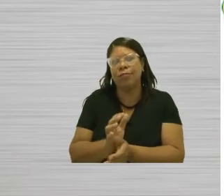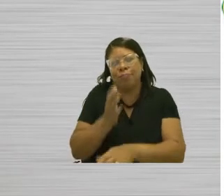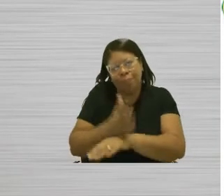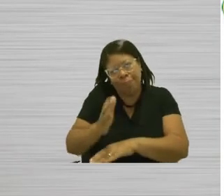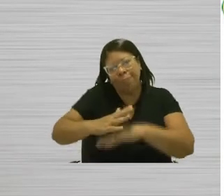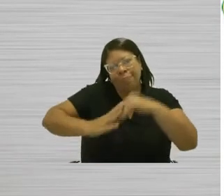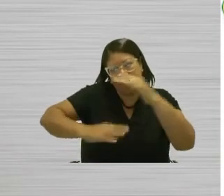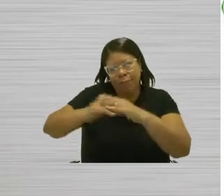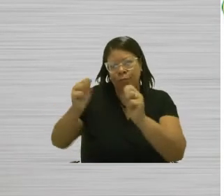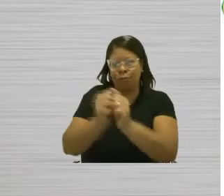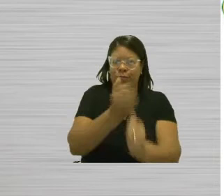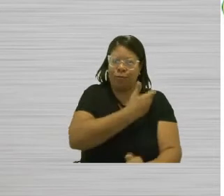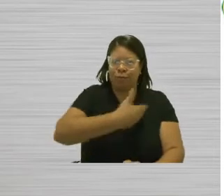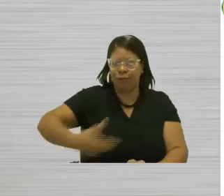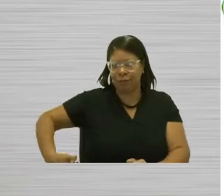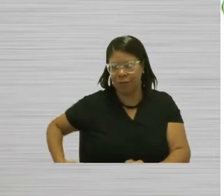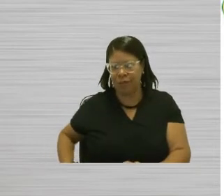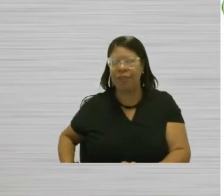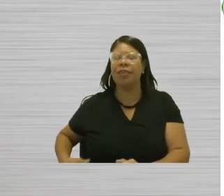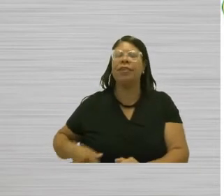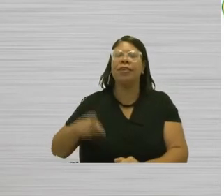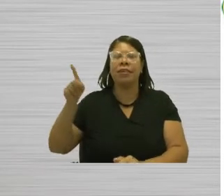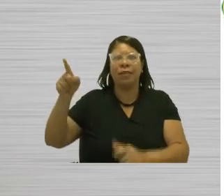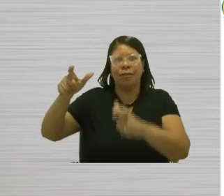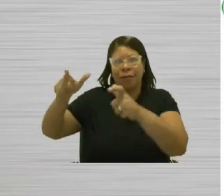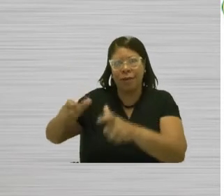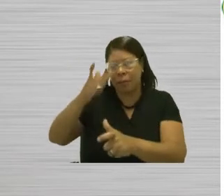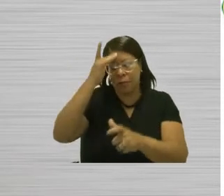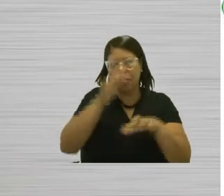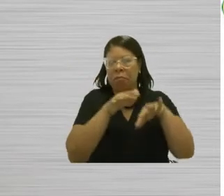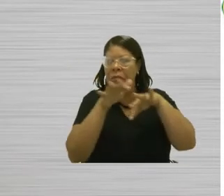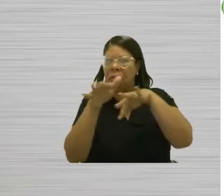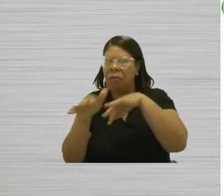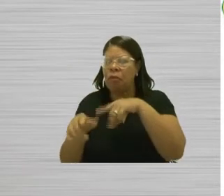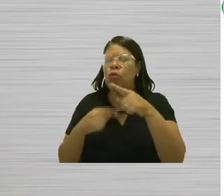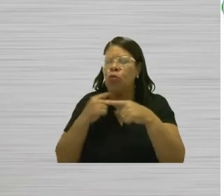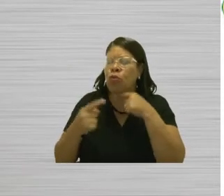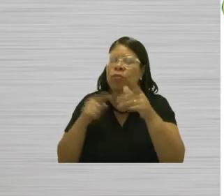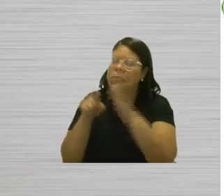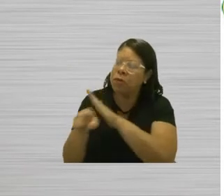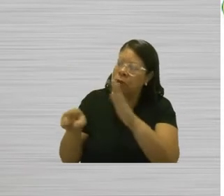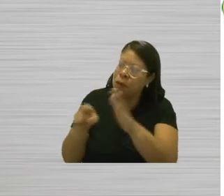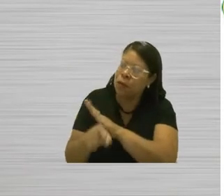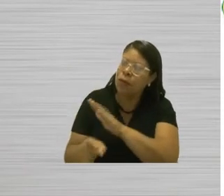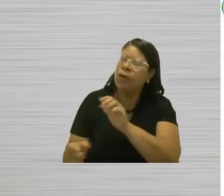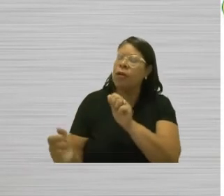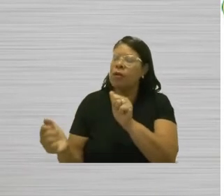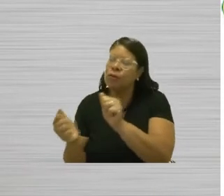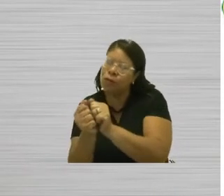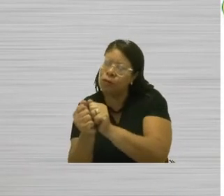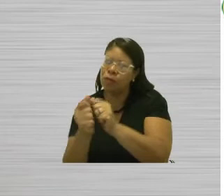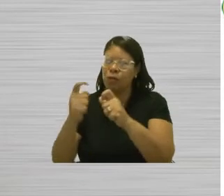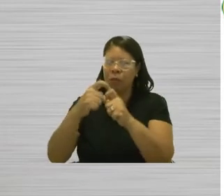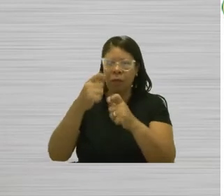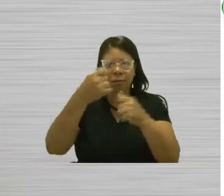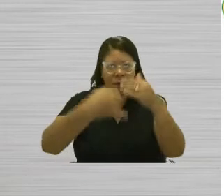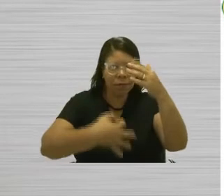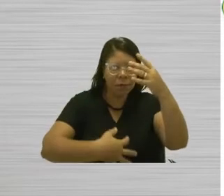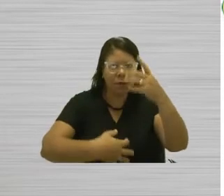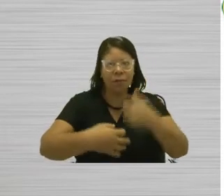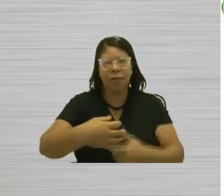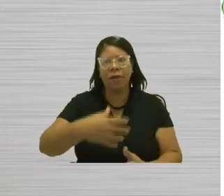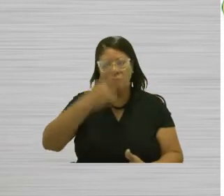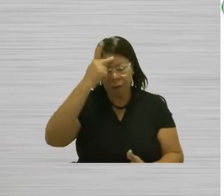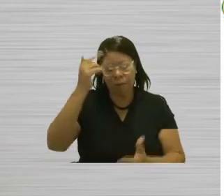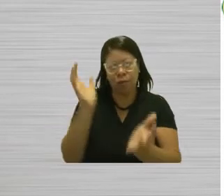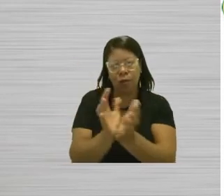legal, ali na Ponte Estaiada. As pessoas puderam tirar dúvida, ficar cada vez mais próximo, e a gente quer ver as equipes bem